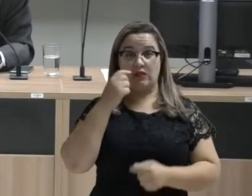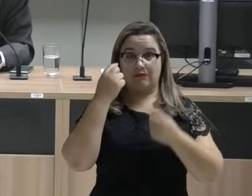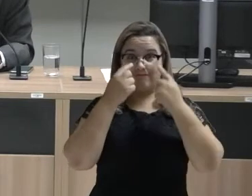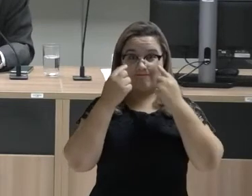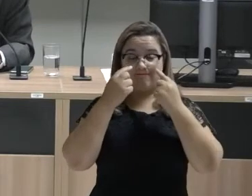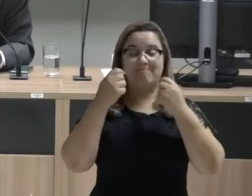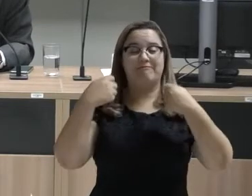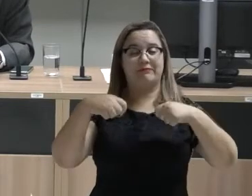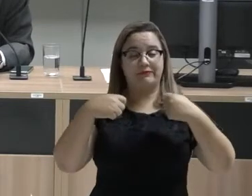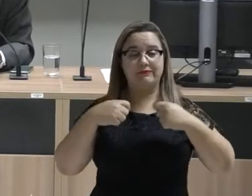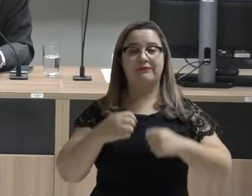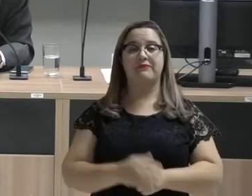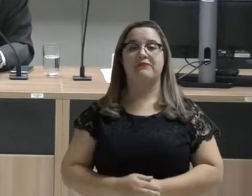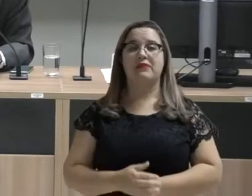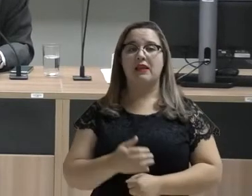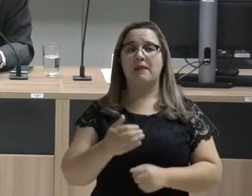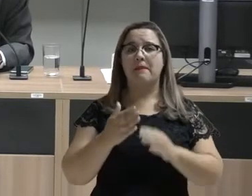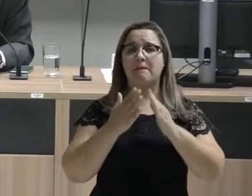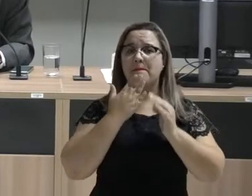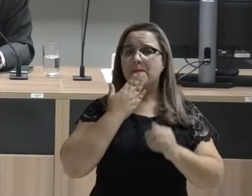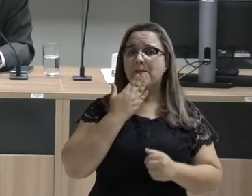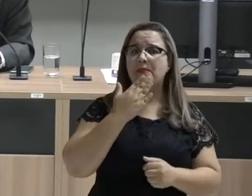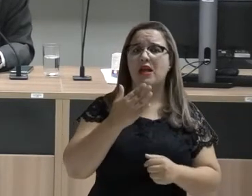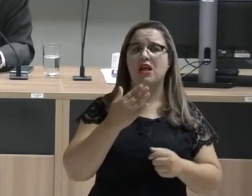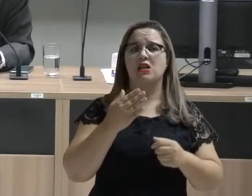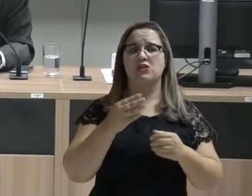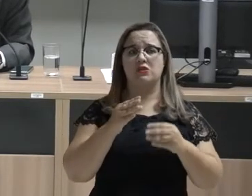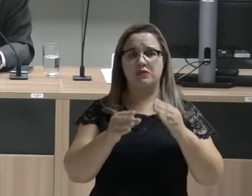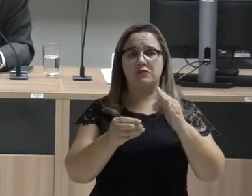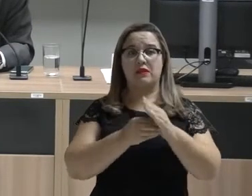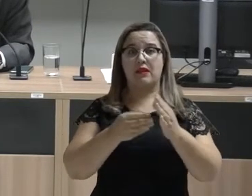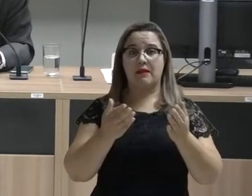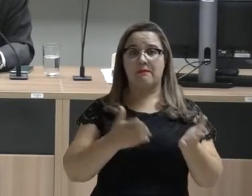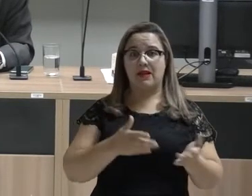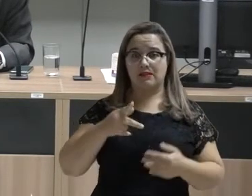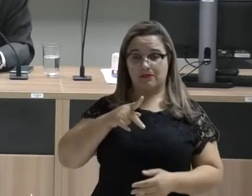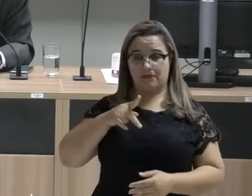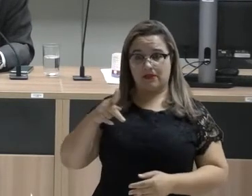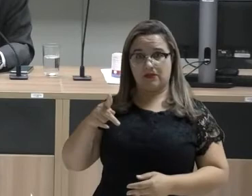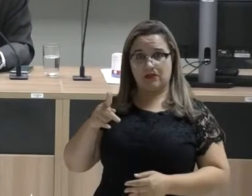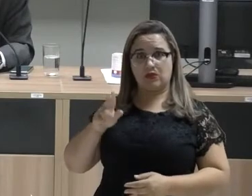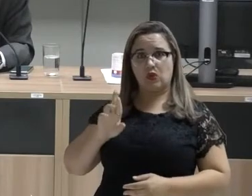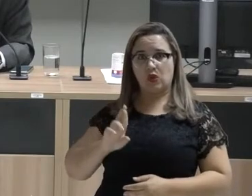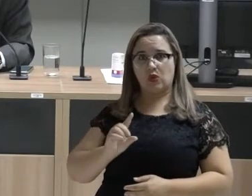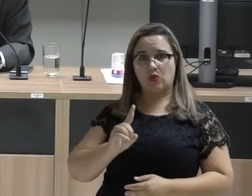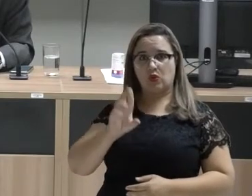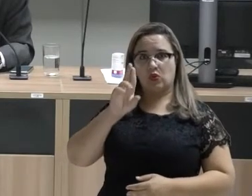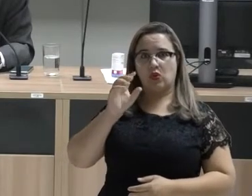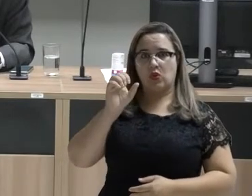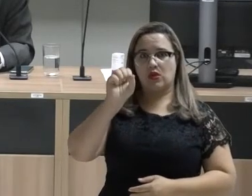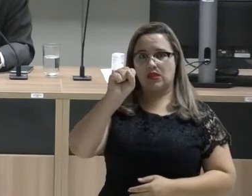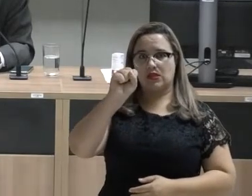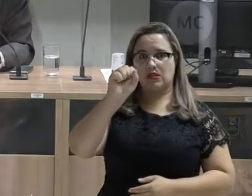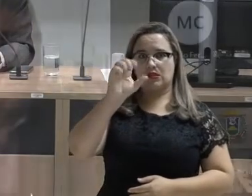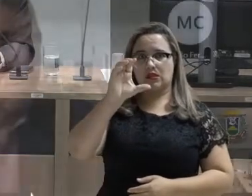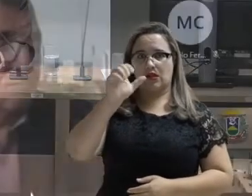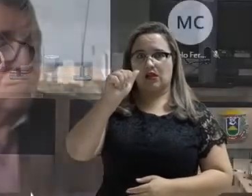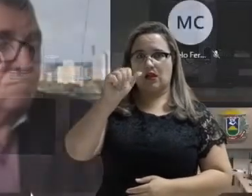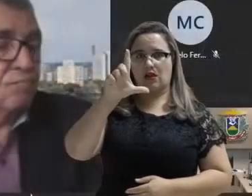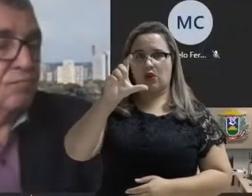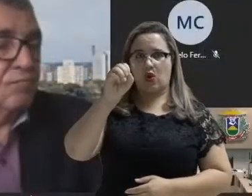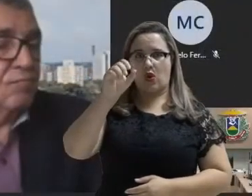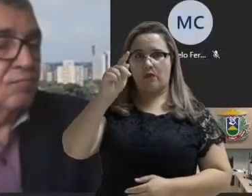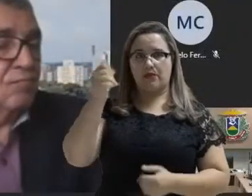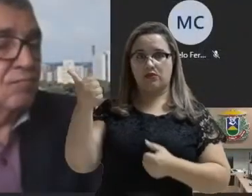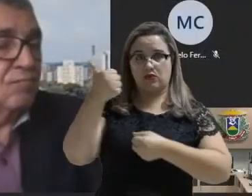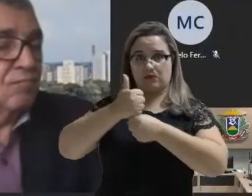aqui. Então peço vênia, justifico e passo a presidência para o doutor Scalope para dar continuidade aqui aos julgamentos.